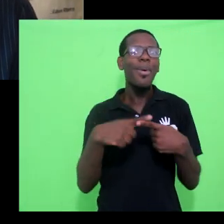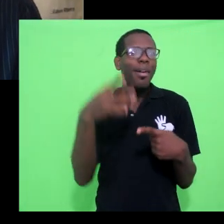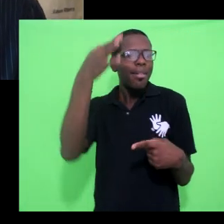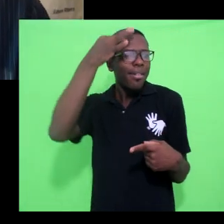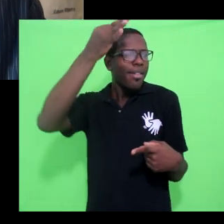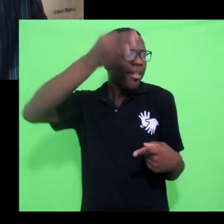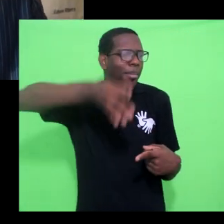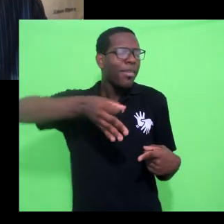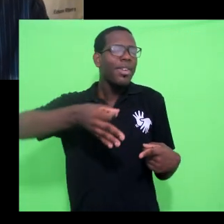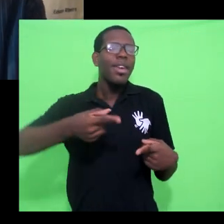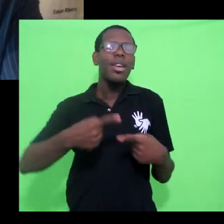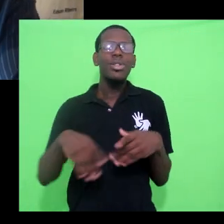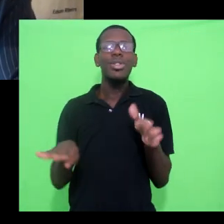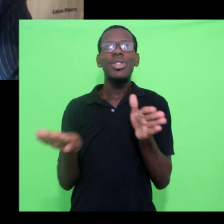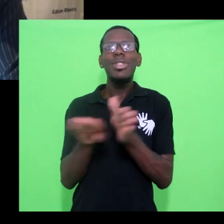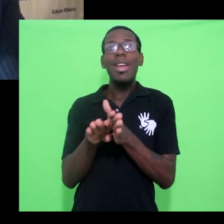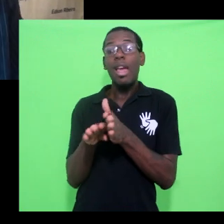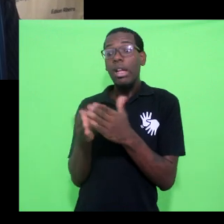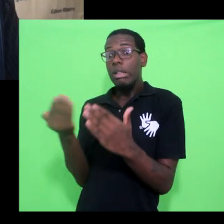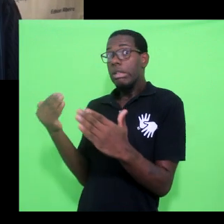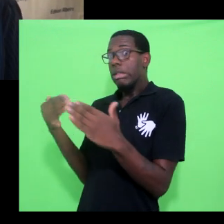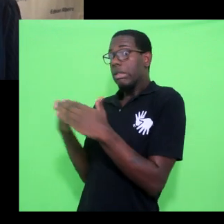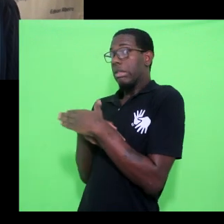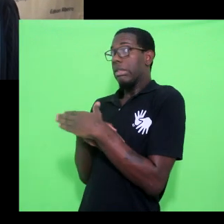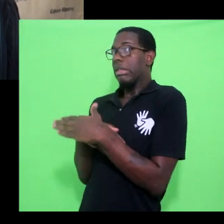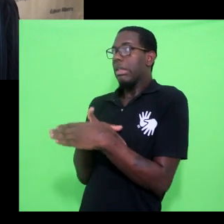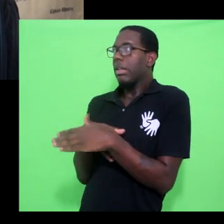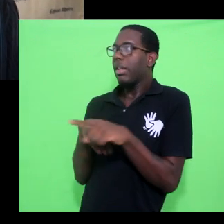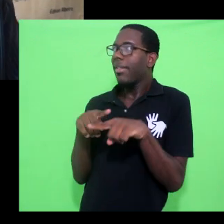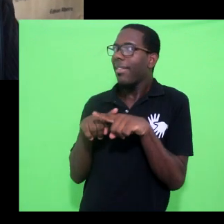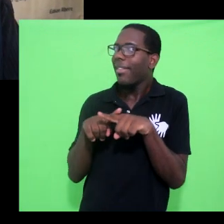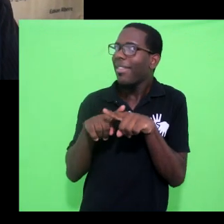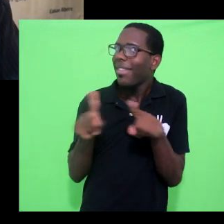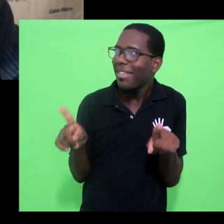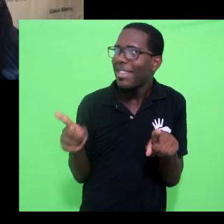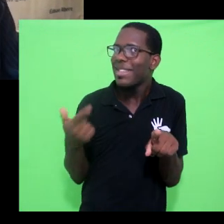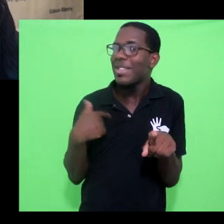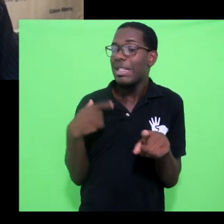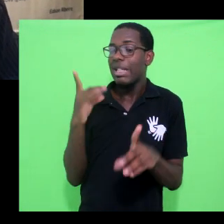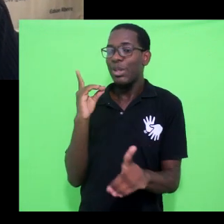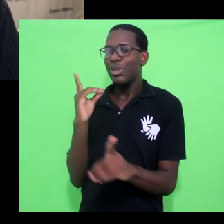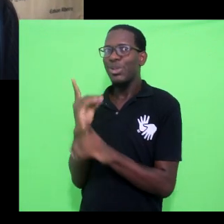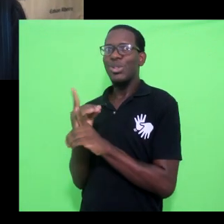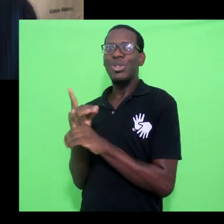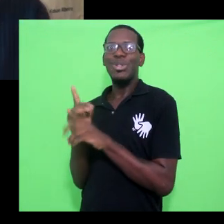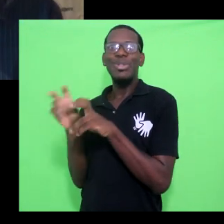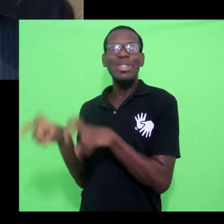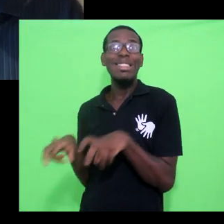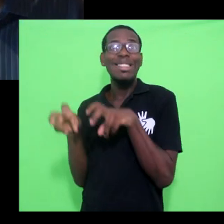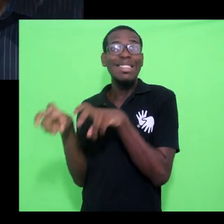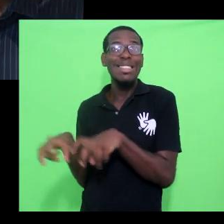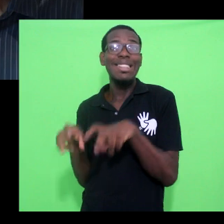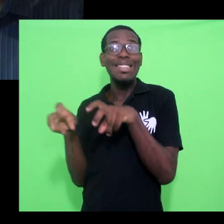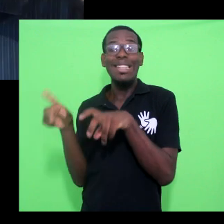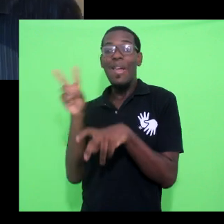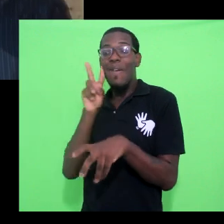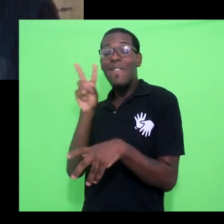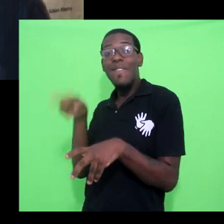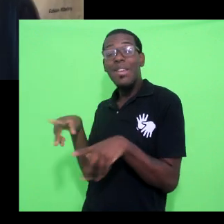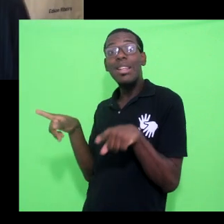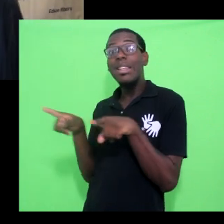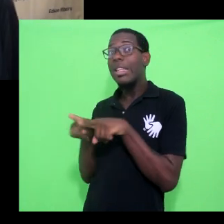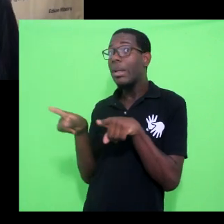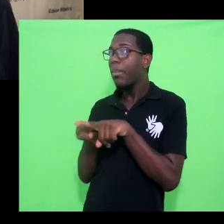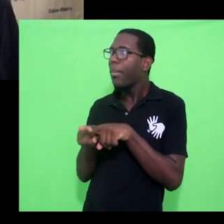aquilo, chegaram na casa, esconderam da mulher, quer dizer, no afã de achar um tesouro, né, arqueológico, e viram que também